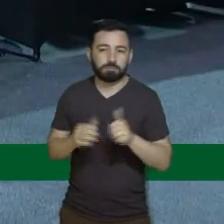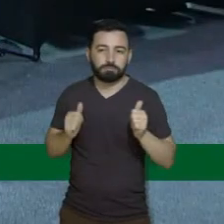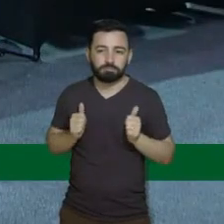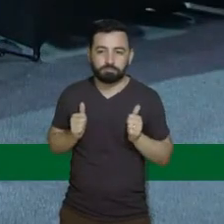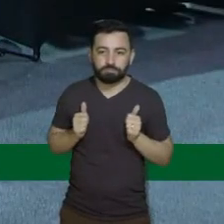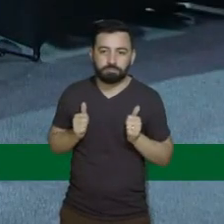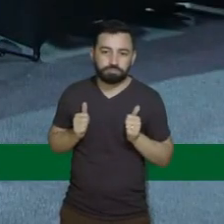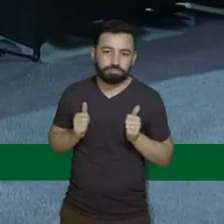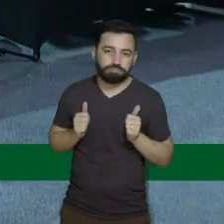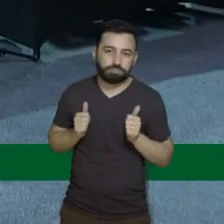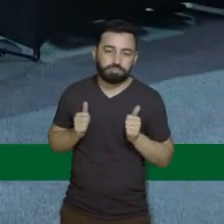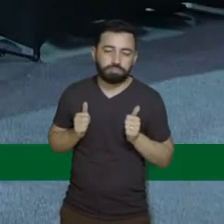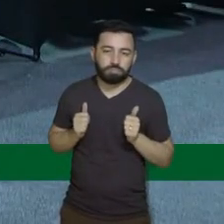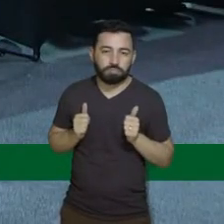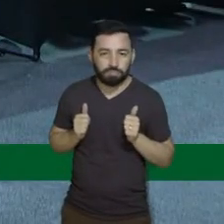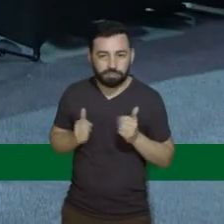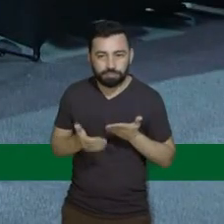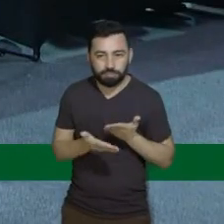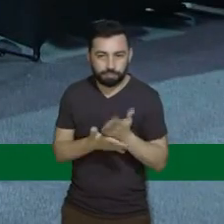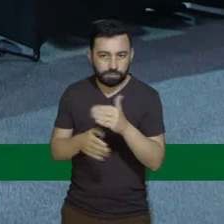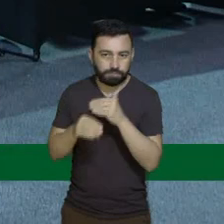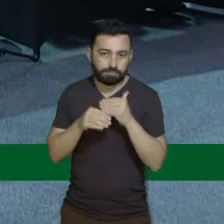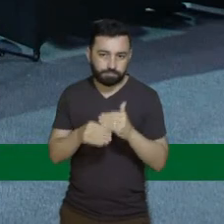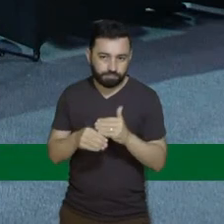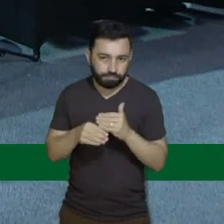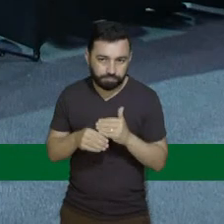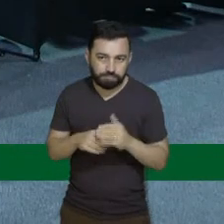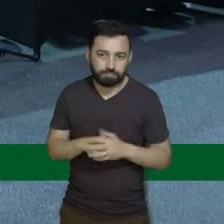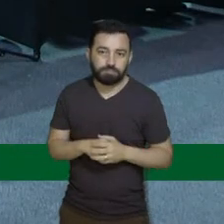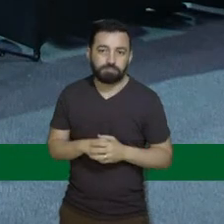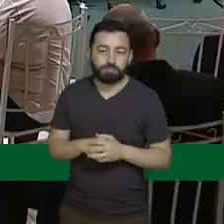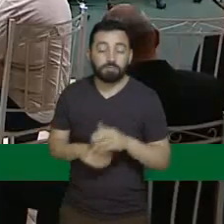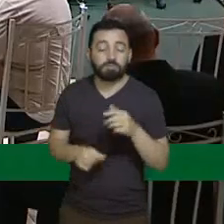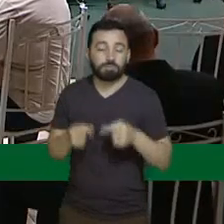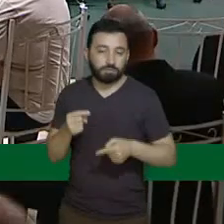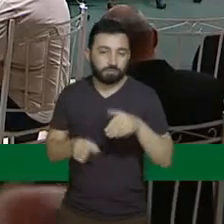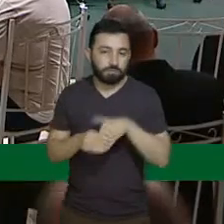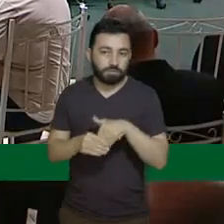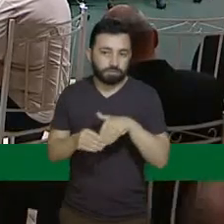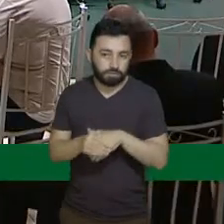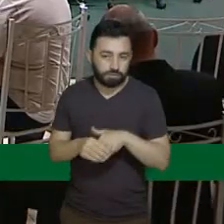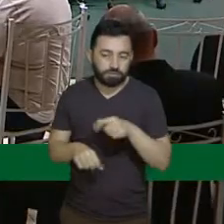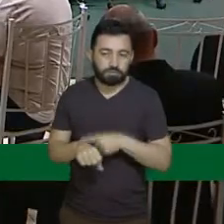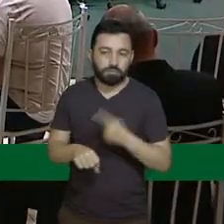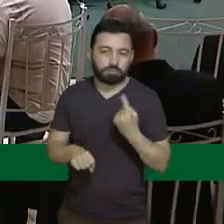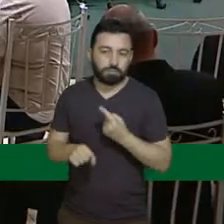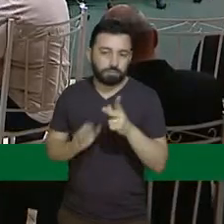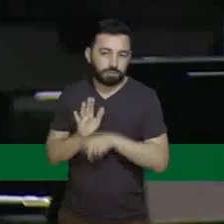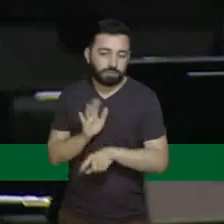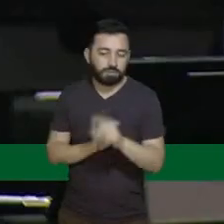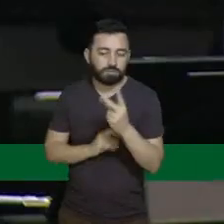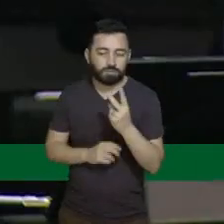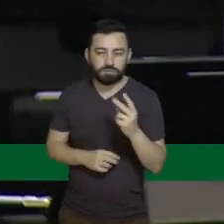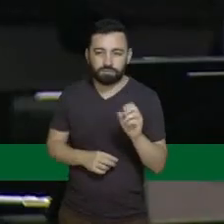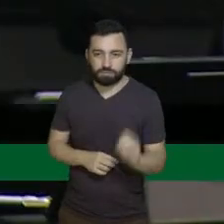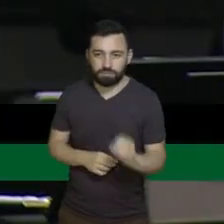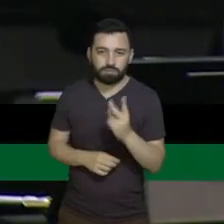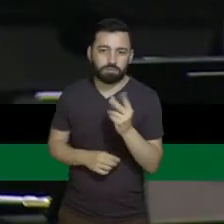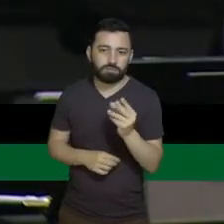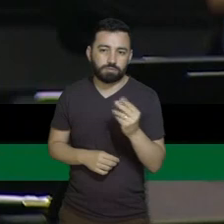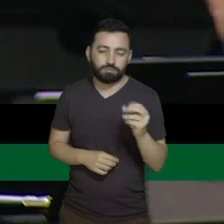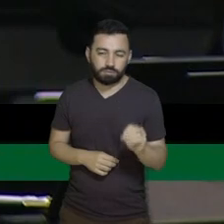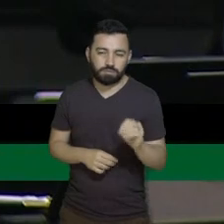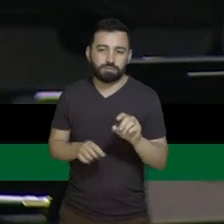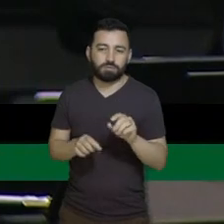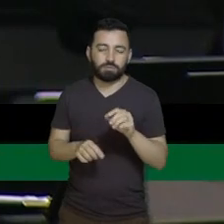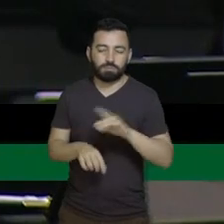como se encontram. Aprovado por unanimidade. Discussão e votação em turno único do projeto de lei 220/2020, autor deputado Mauro